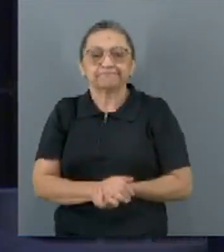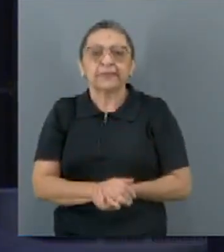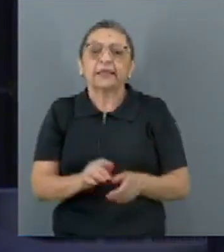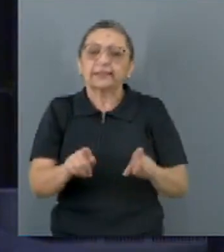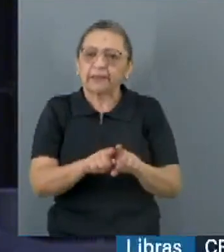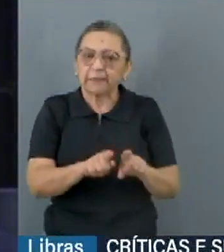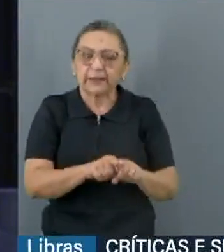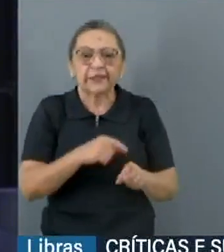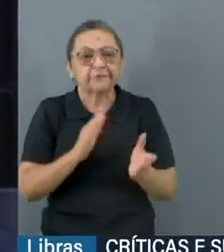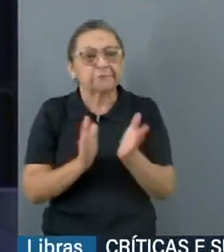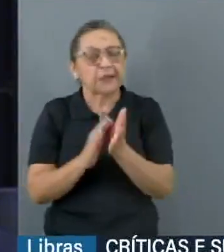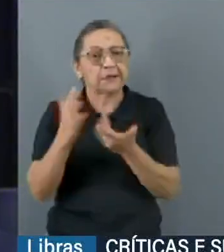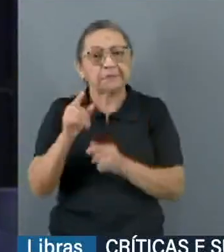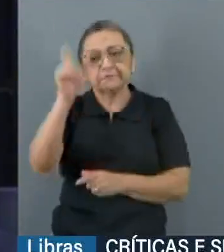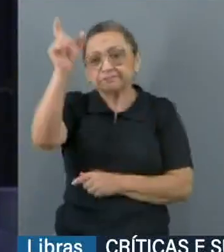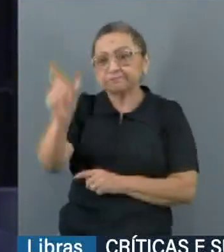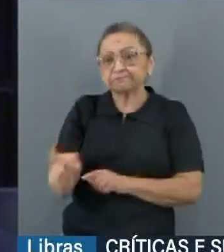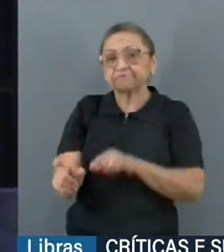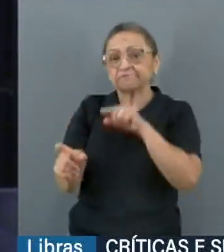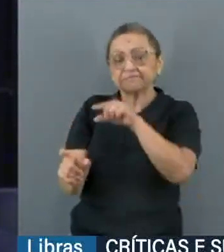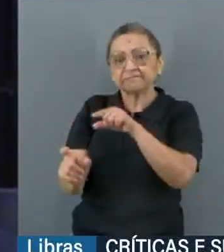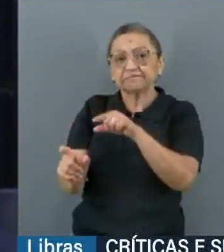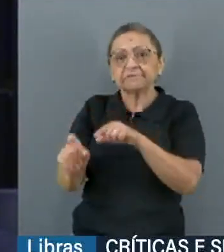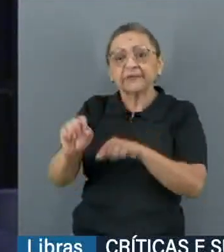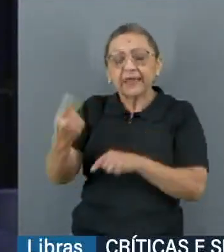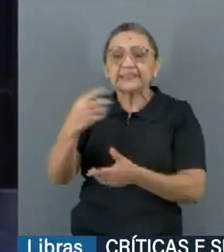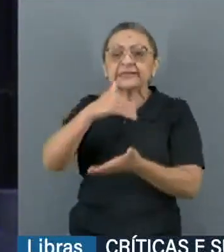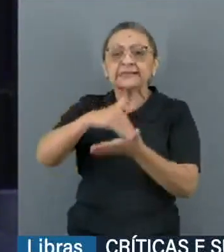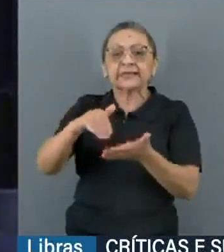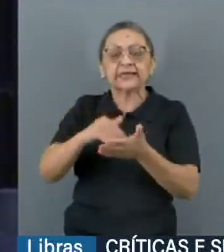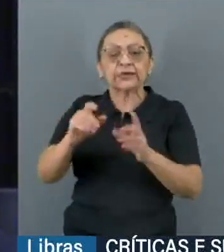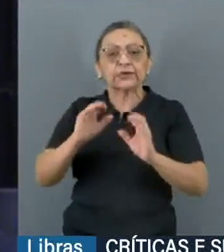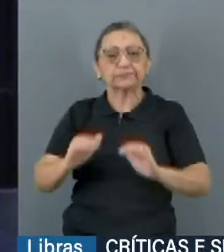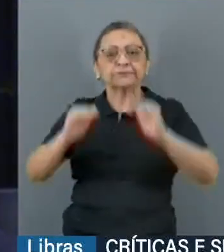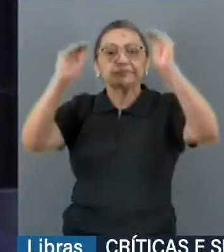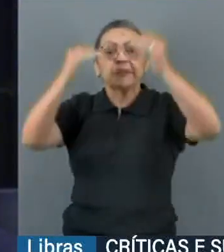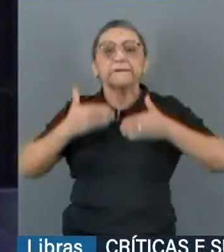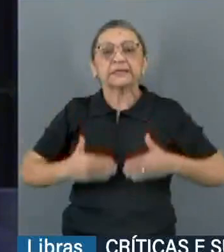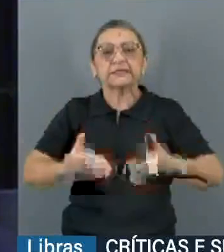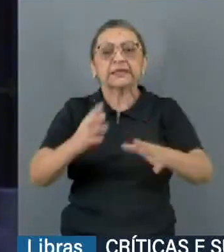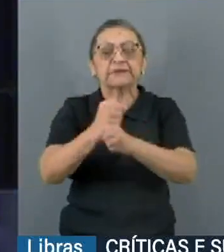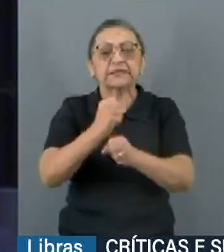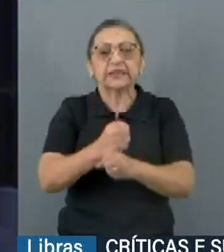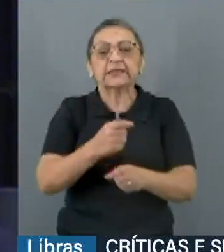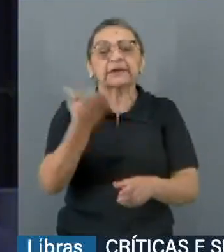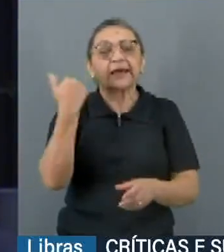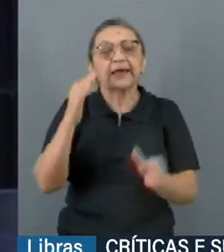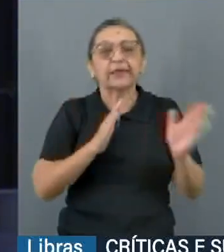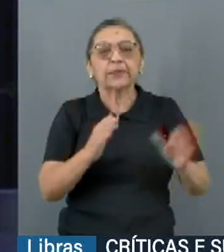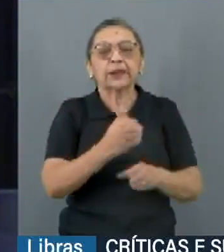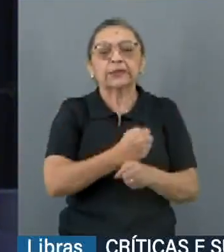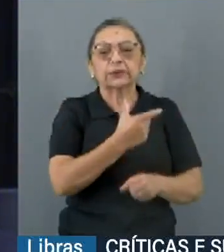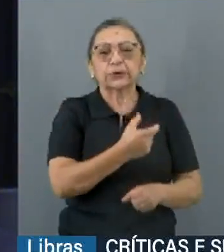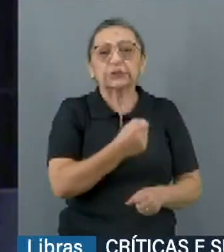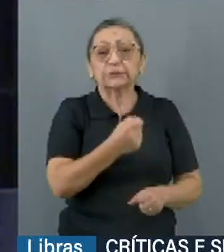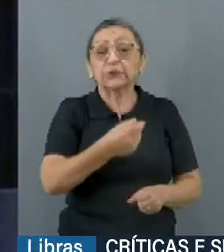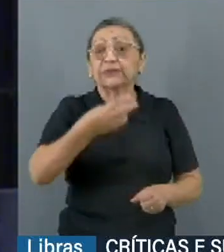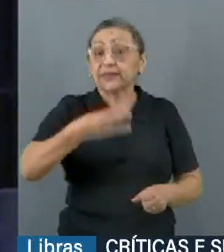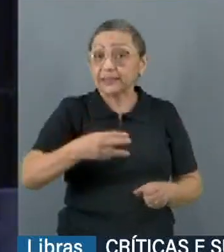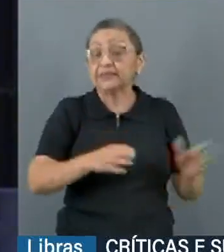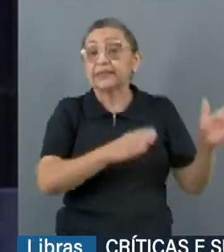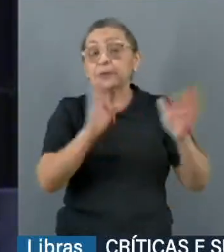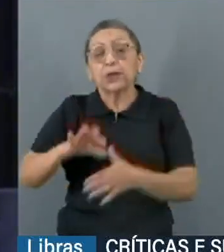enaltecer a figura daquele que foi secretário executivo do Ministério da Fazenda em 2003, que depois liderou